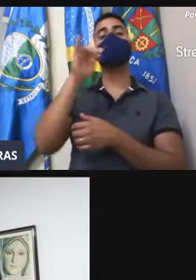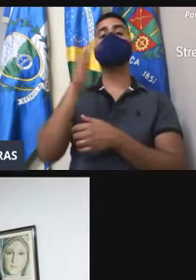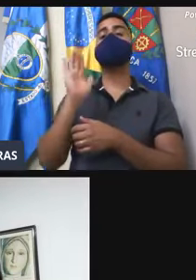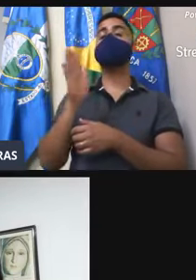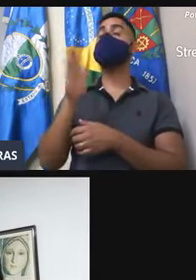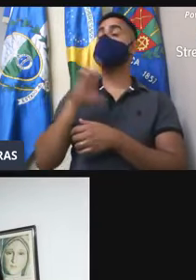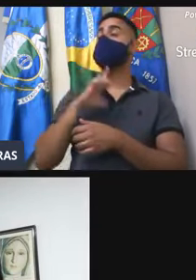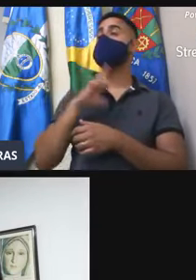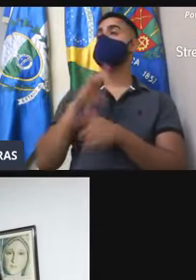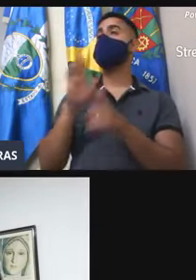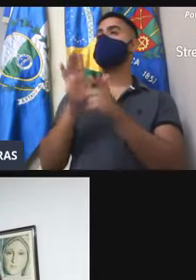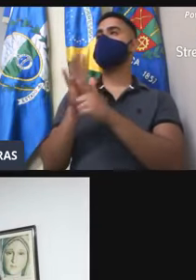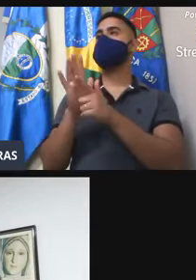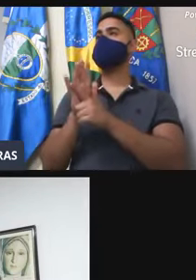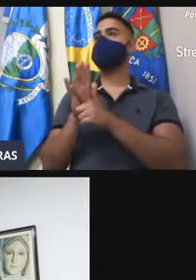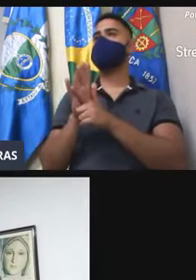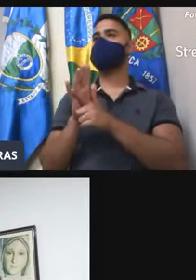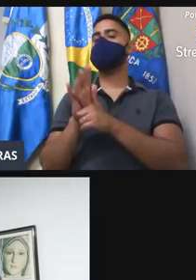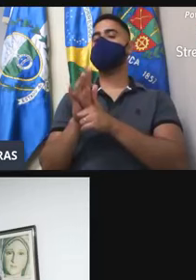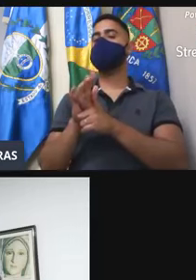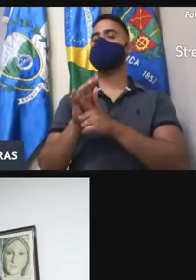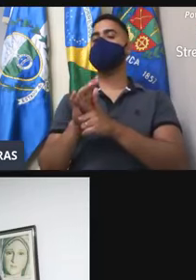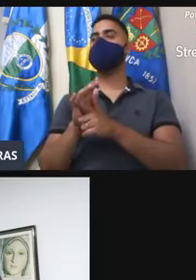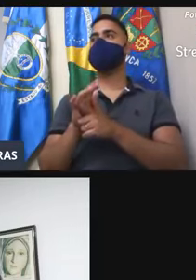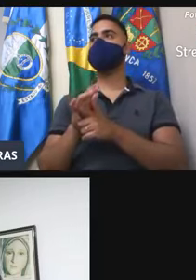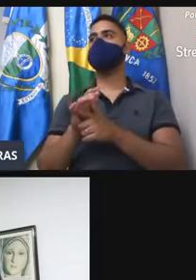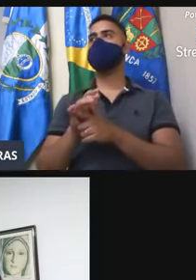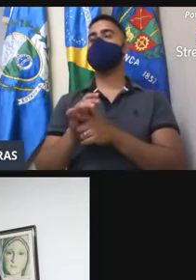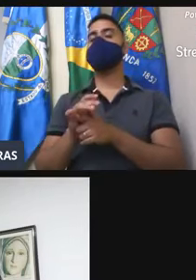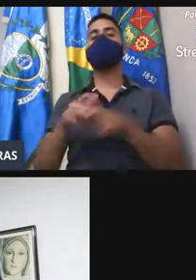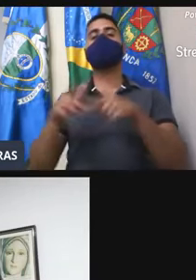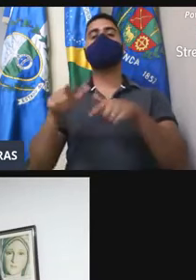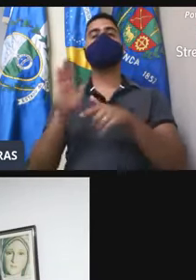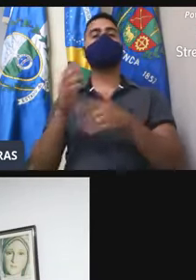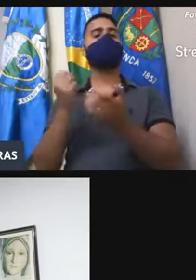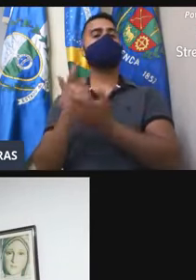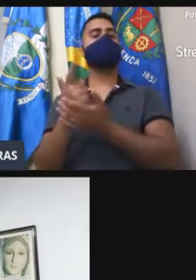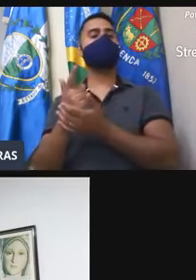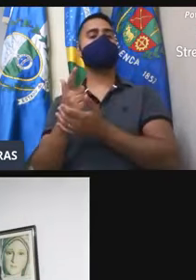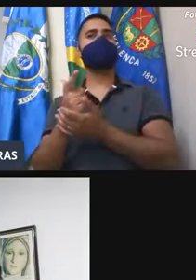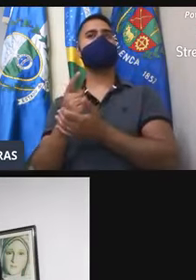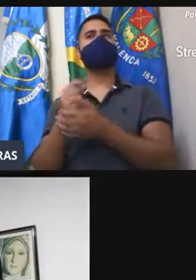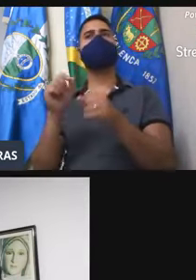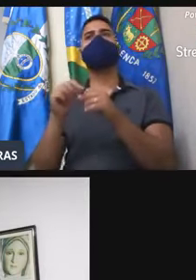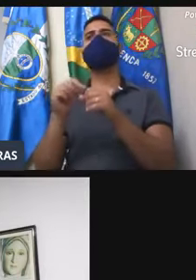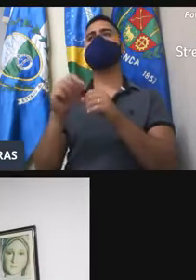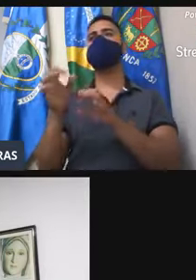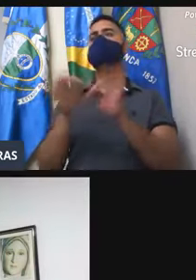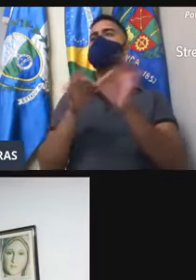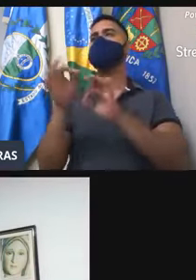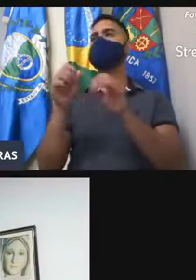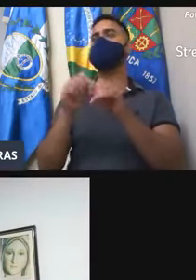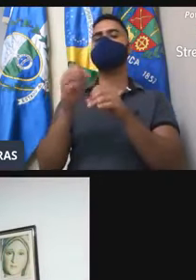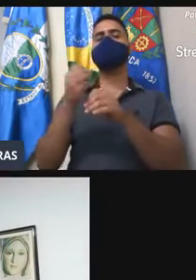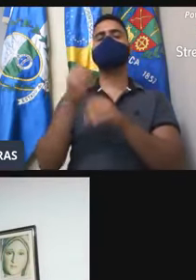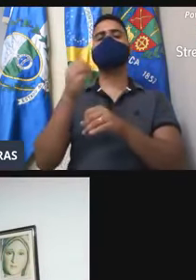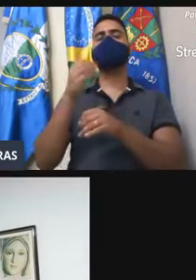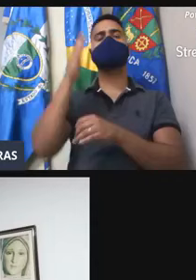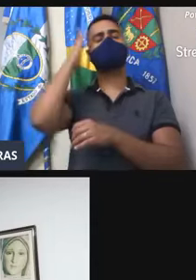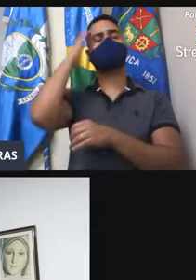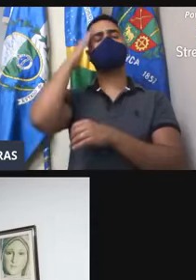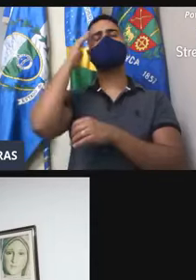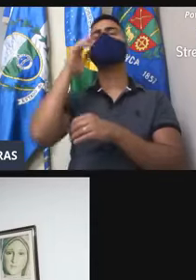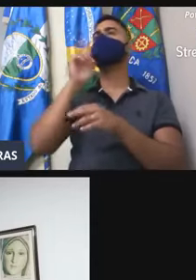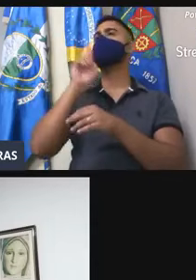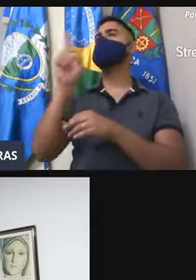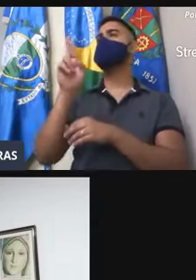registro, né, dentro do nosso município, daquele espaço onde está projetado o CRAS. Sabe dizer se já tem?